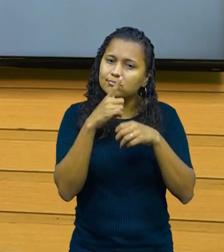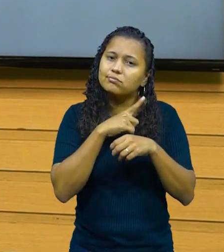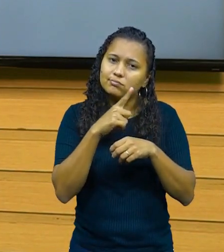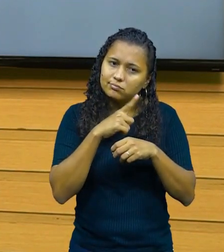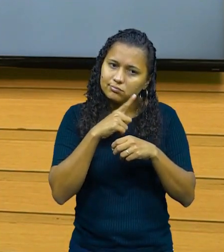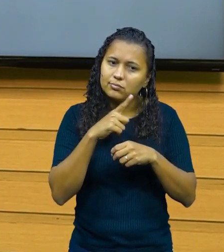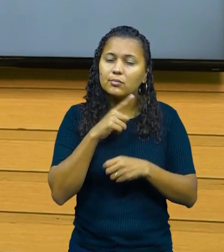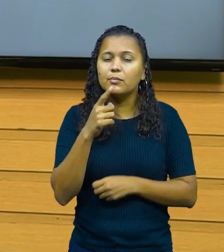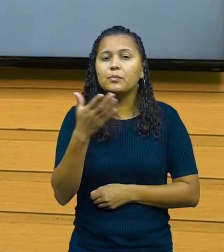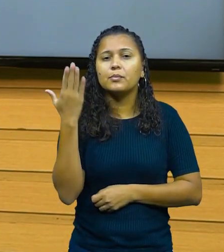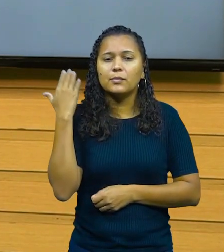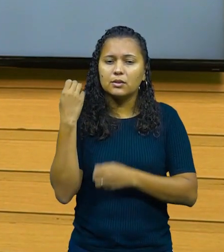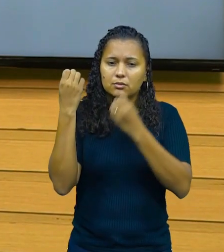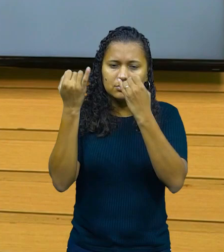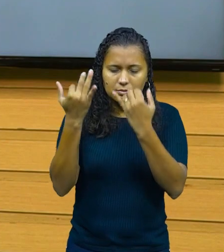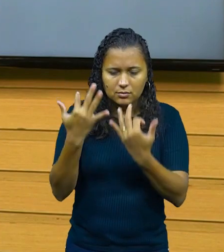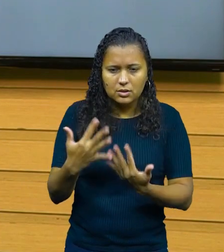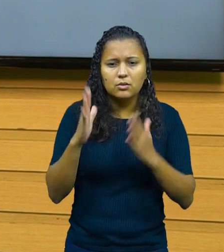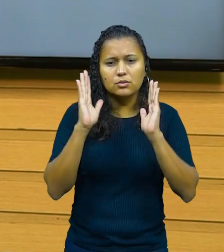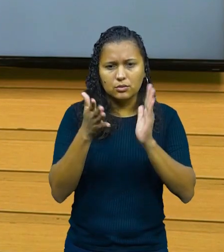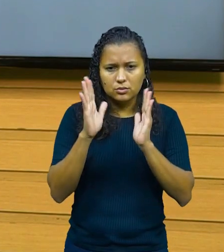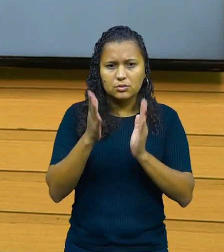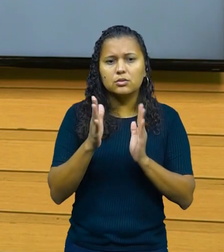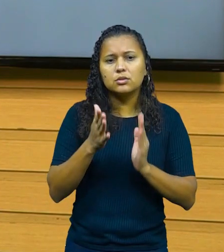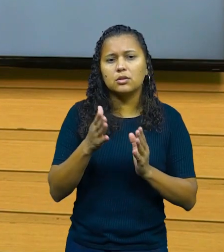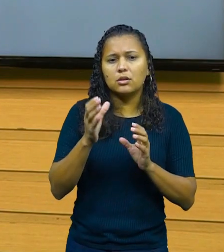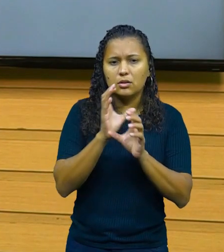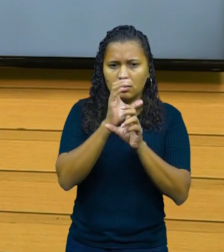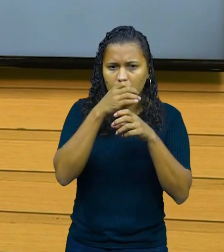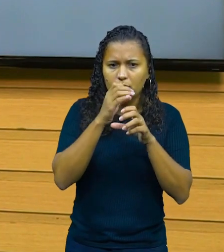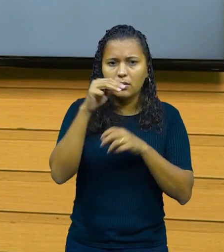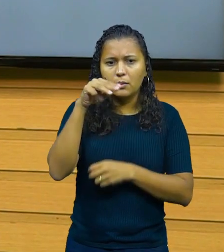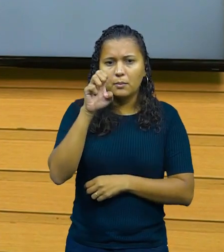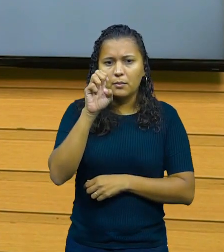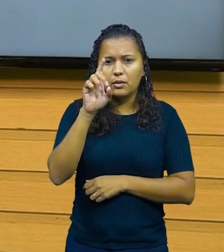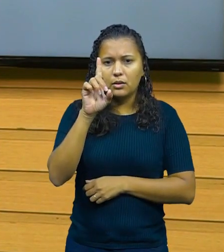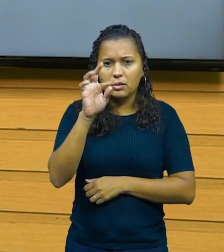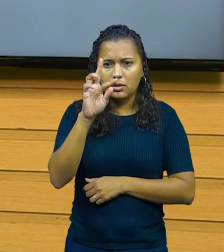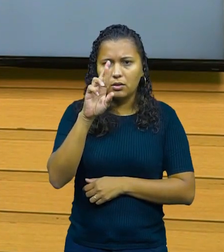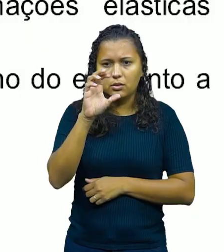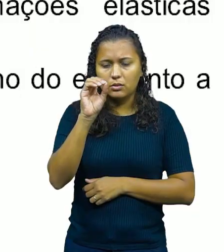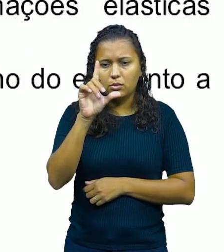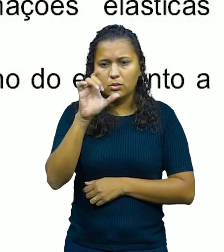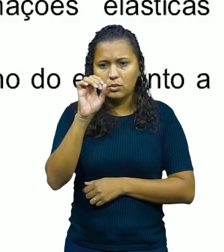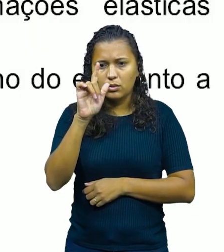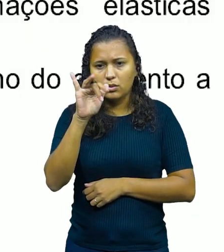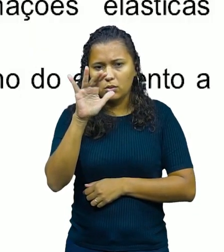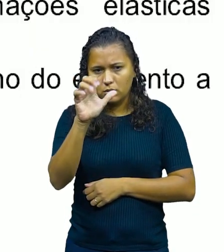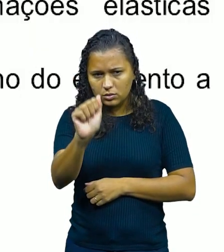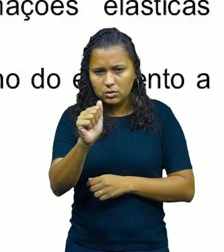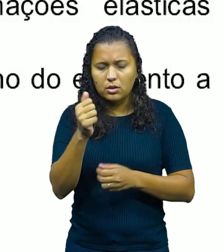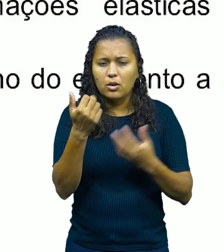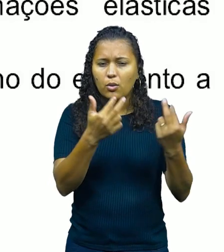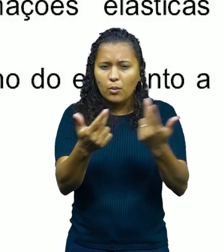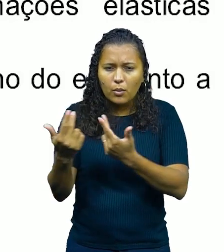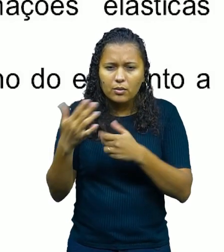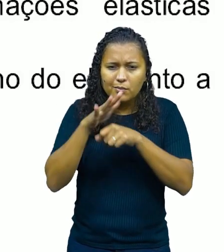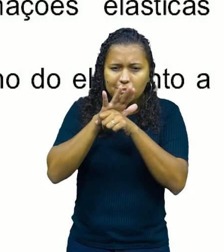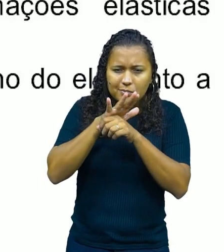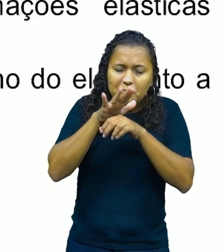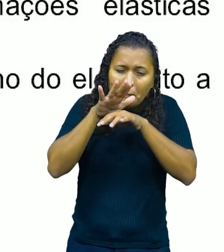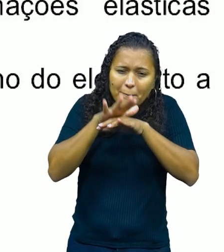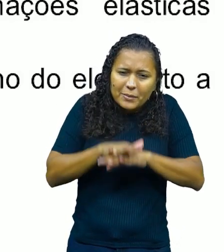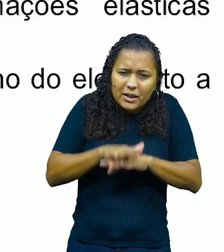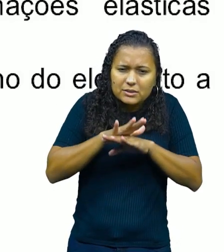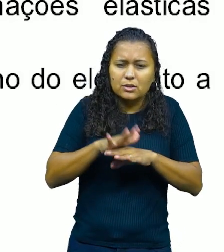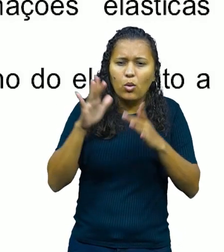de metrologia. Nas primeiras aulas a gente tratou sobre os laboratórios de metrologia, né? Igualdade de pressão de contato